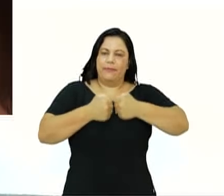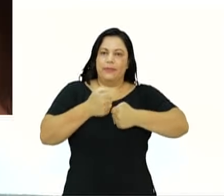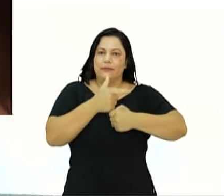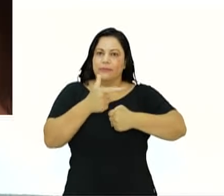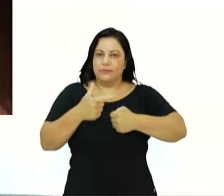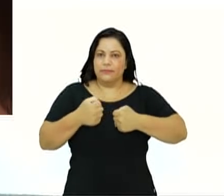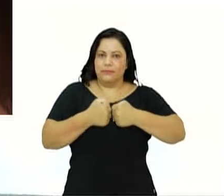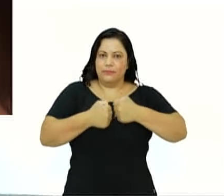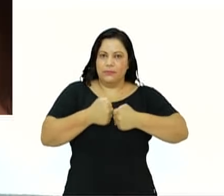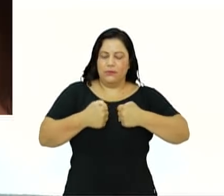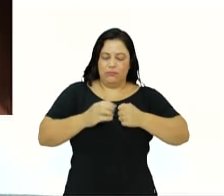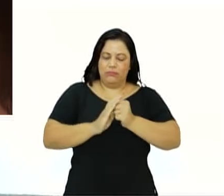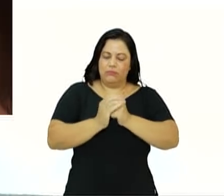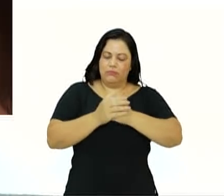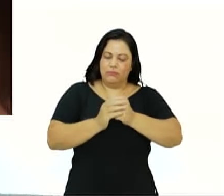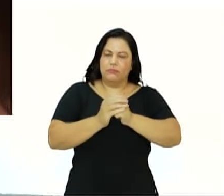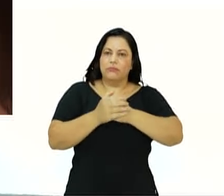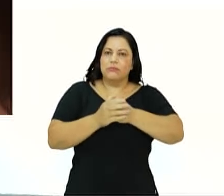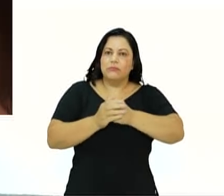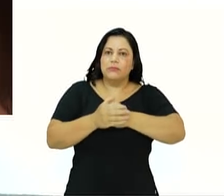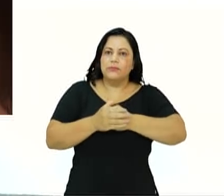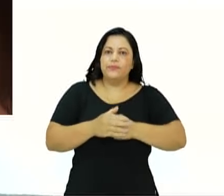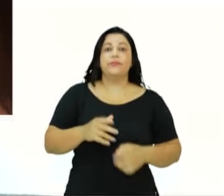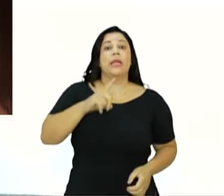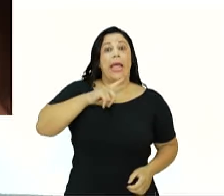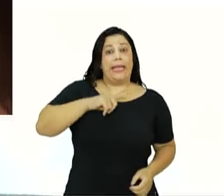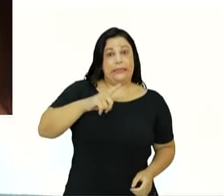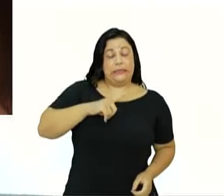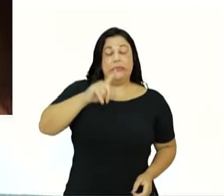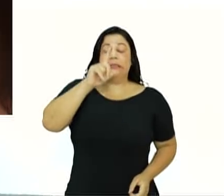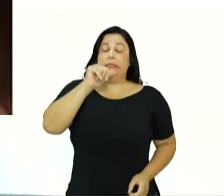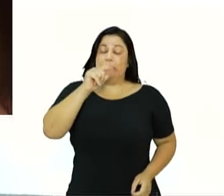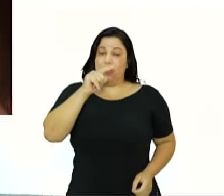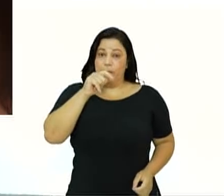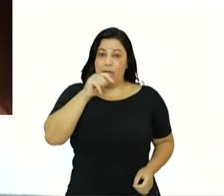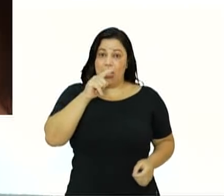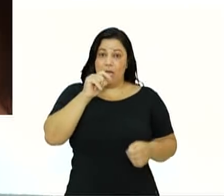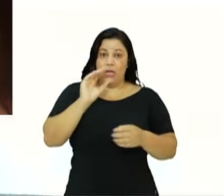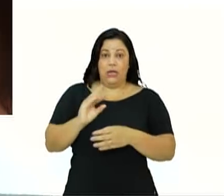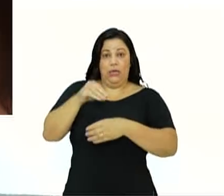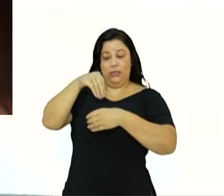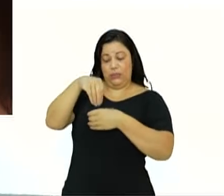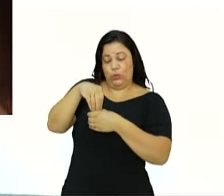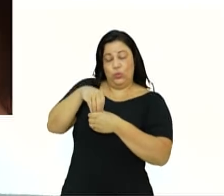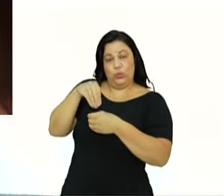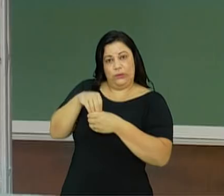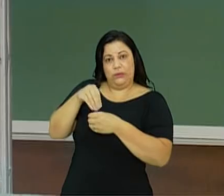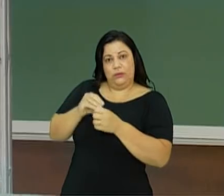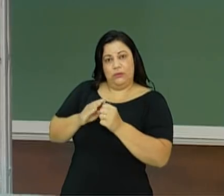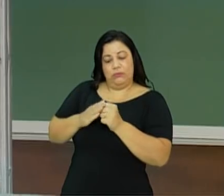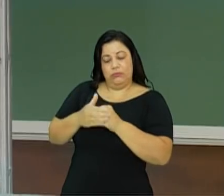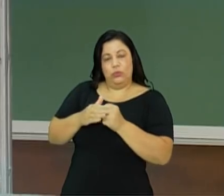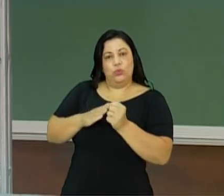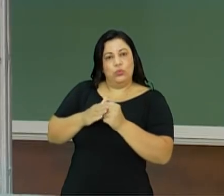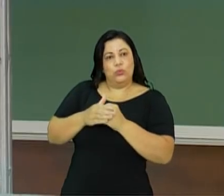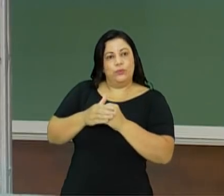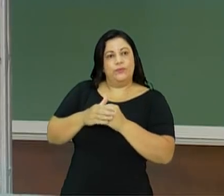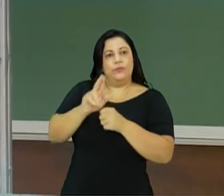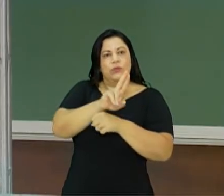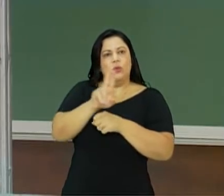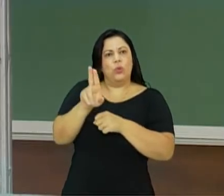tá? Agora, uma coisa importante assim, existe um líquido lubrificante, principalmente nessas articulações, que a gente vai chamar de